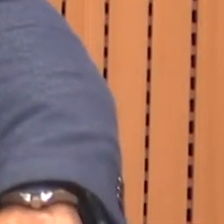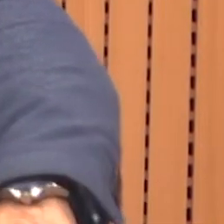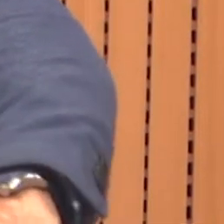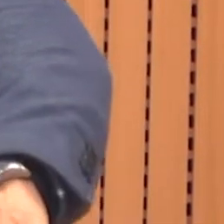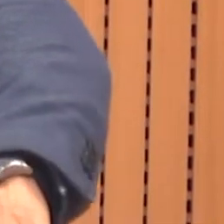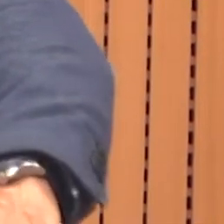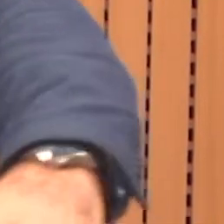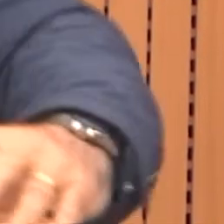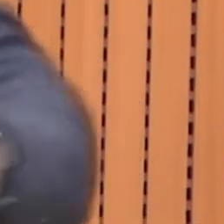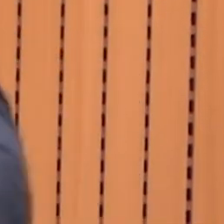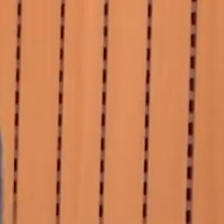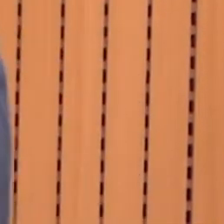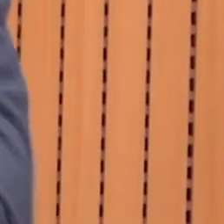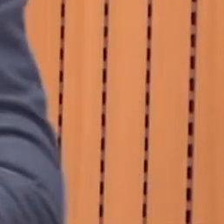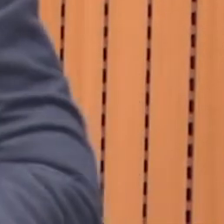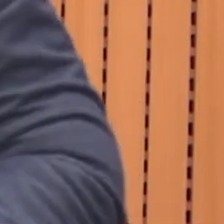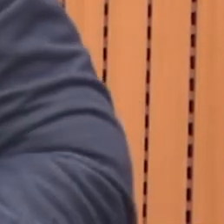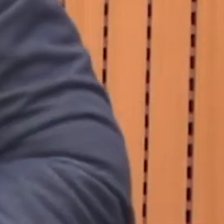Nós vamos